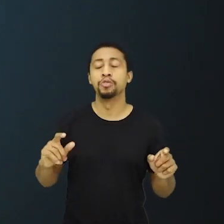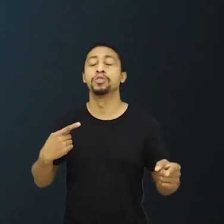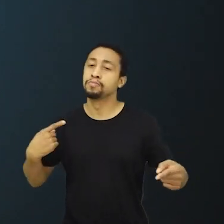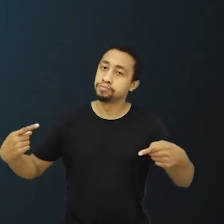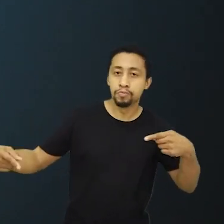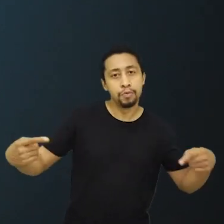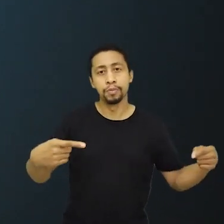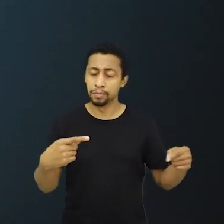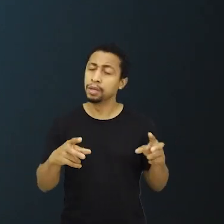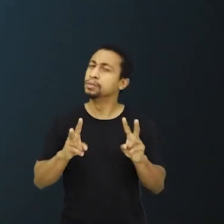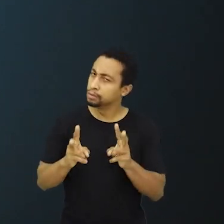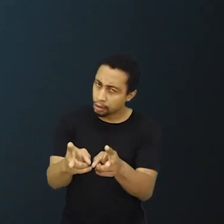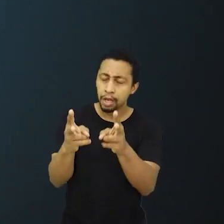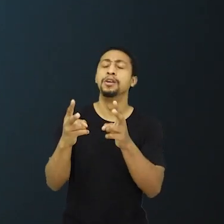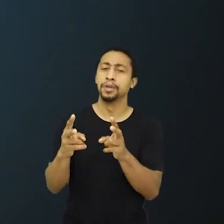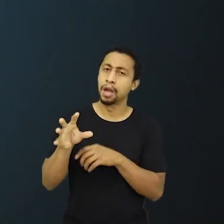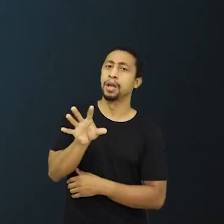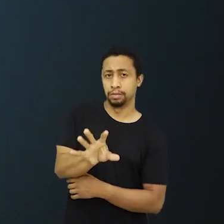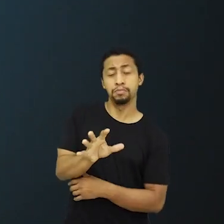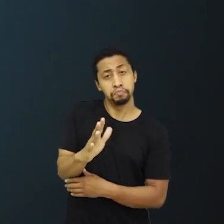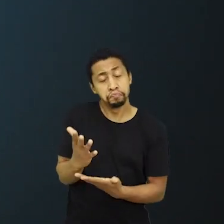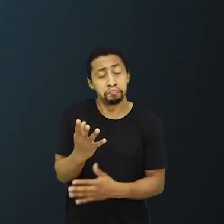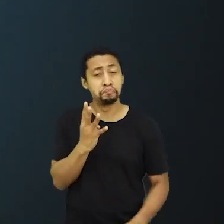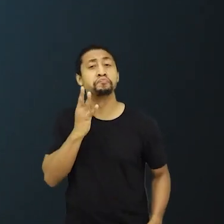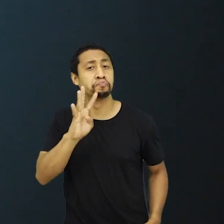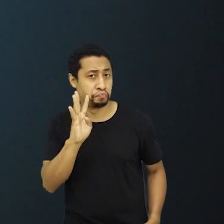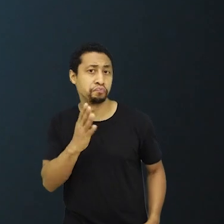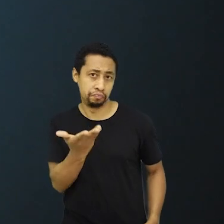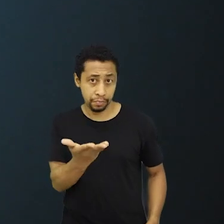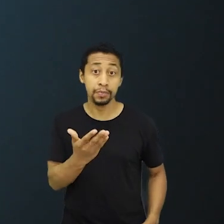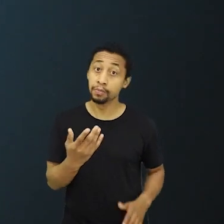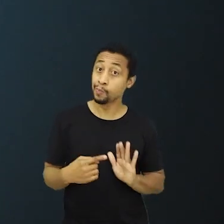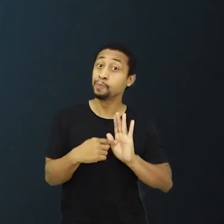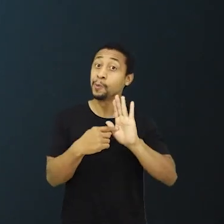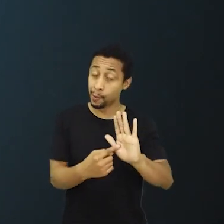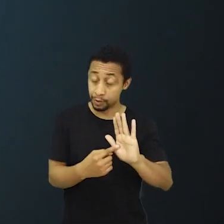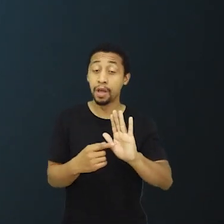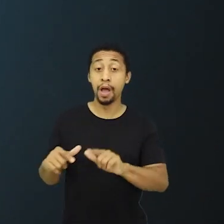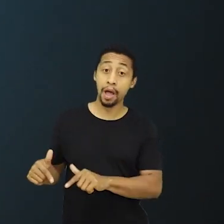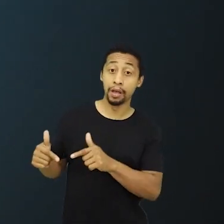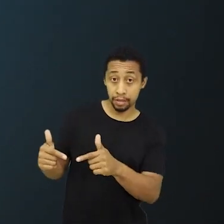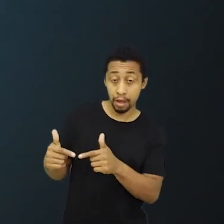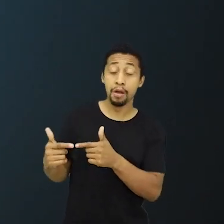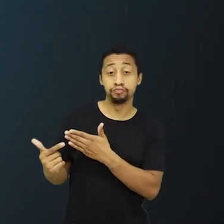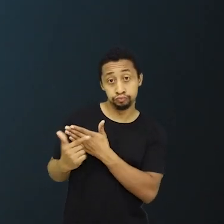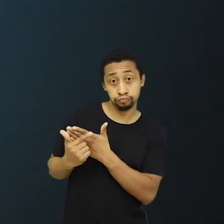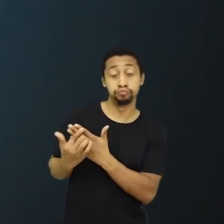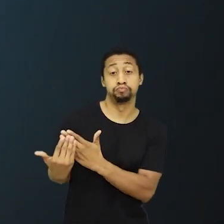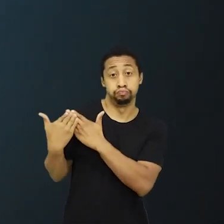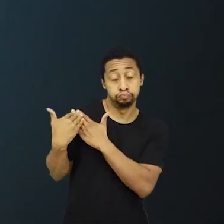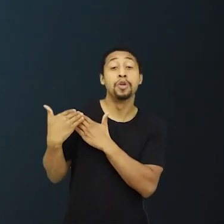muito bacana, né? Sobre o panorama da própria atuação e da onde quer chegar. E uma coisa